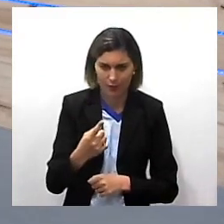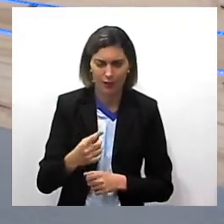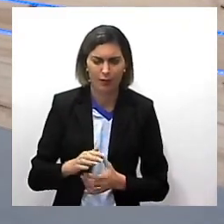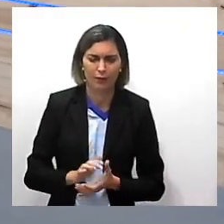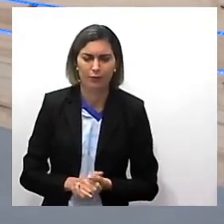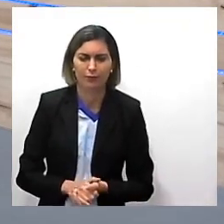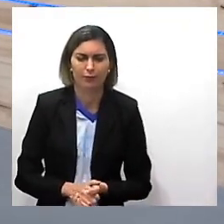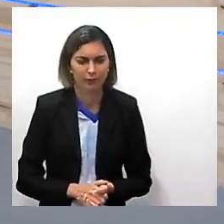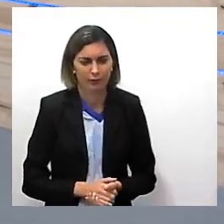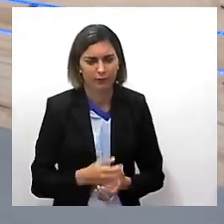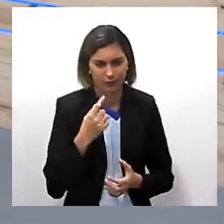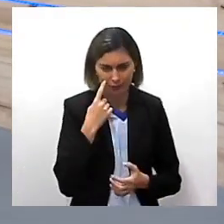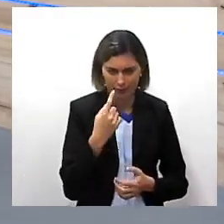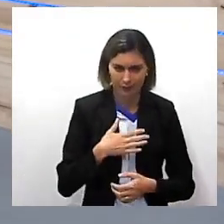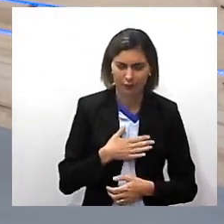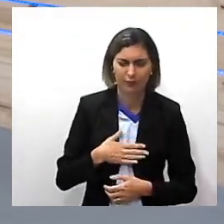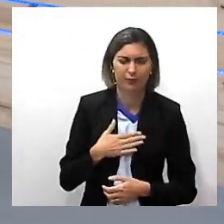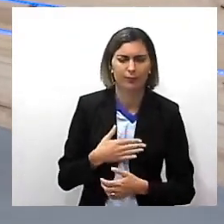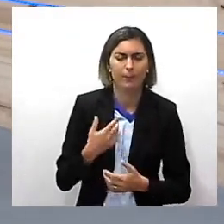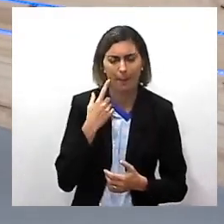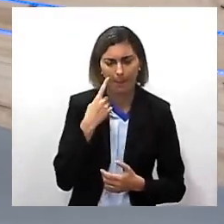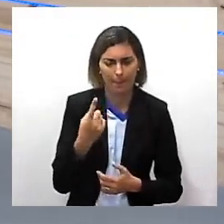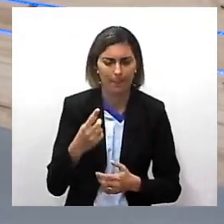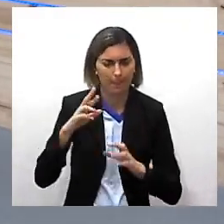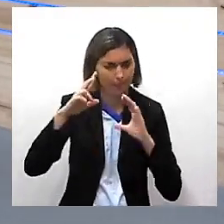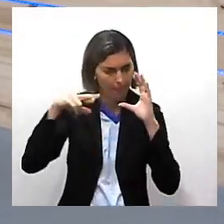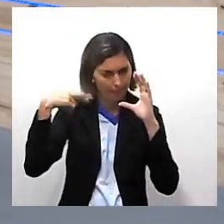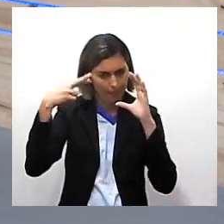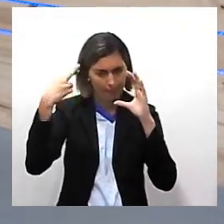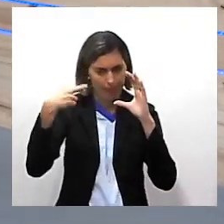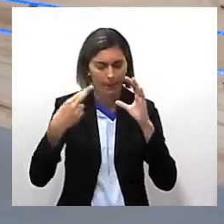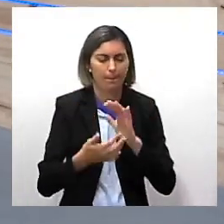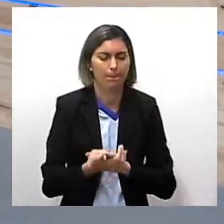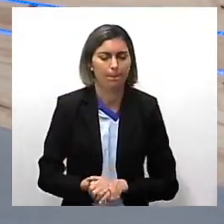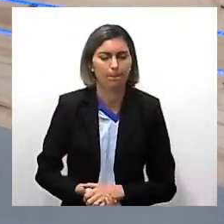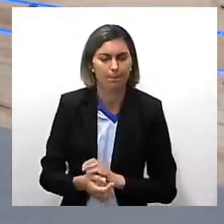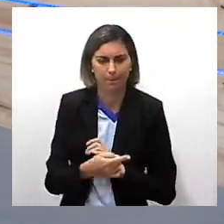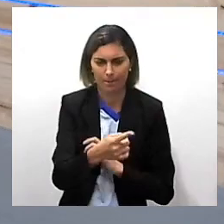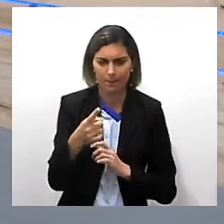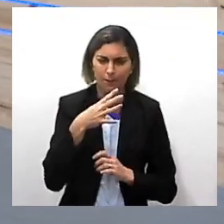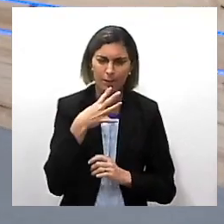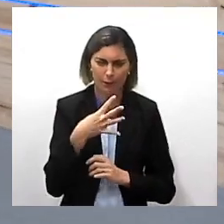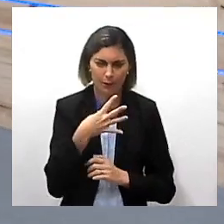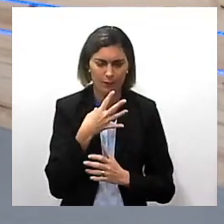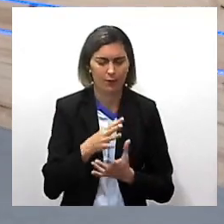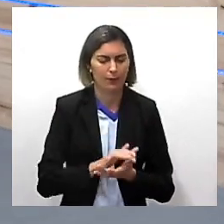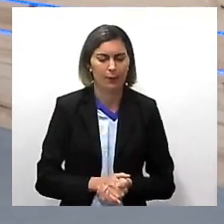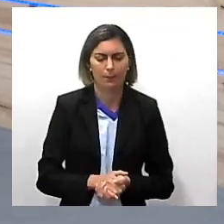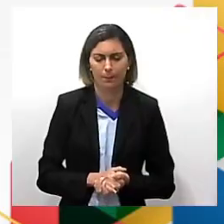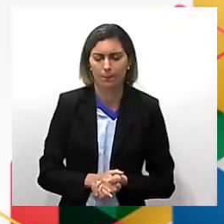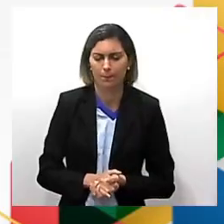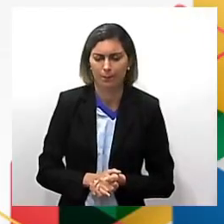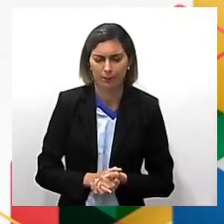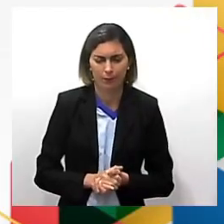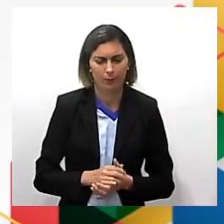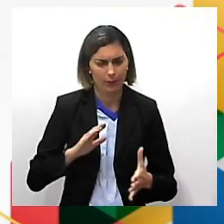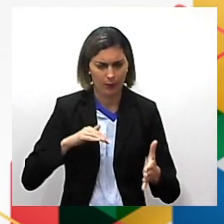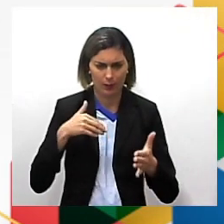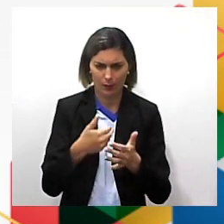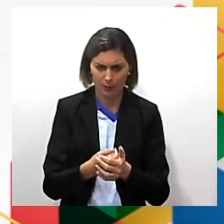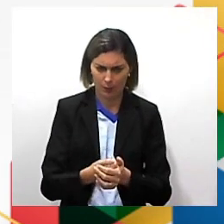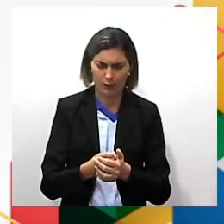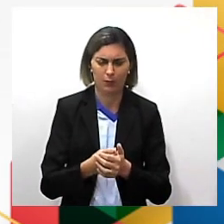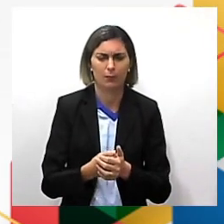ré. Gostou ou não gostou? Robertão Produções. Você precisa conhecer. Vamos lá. Próxima